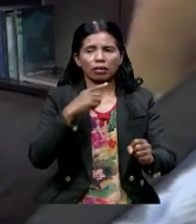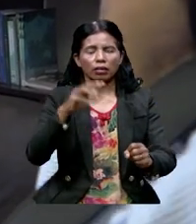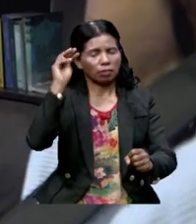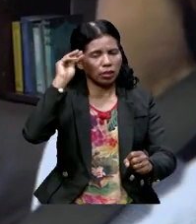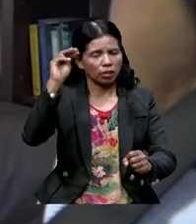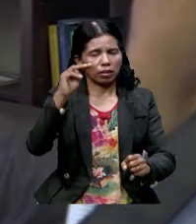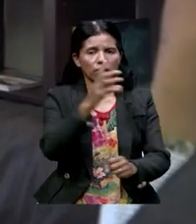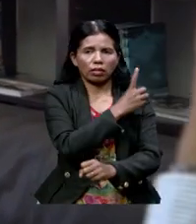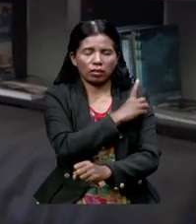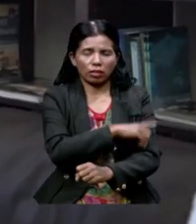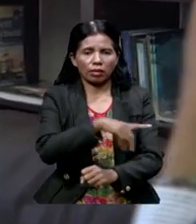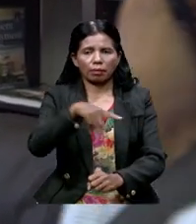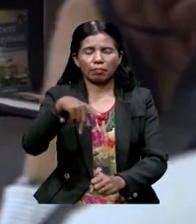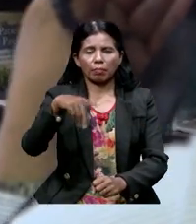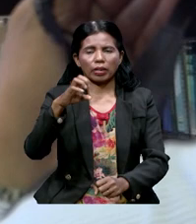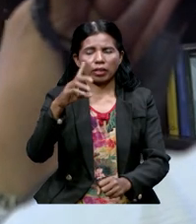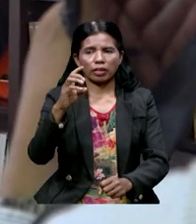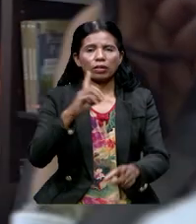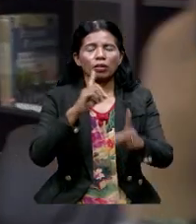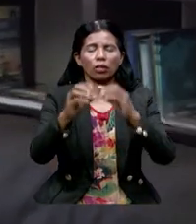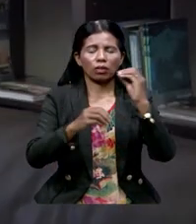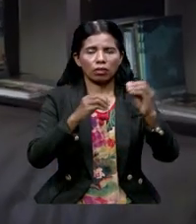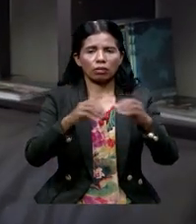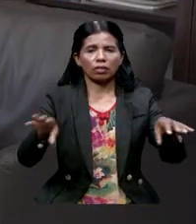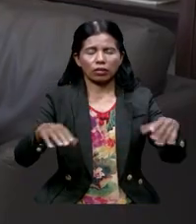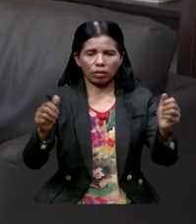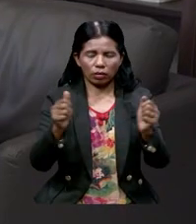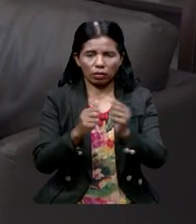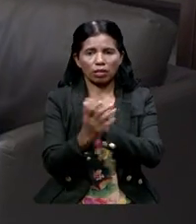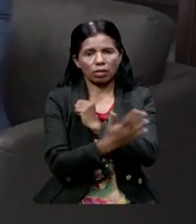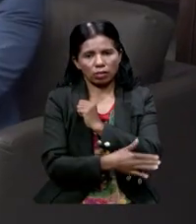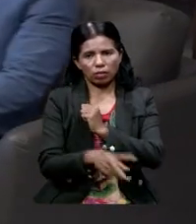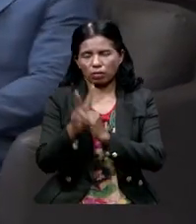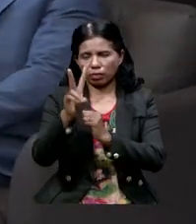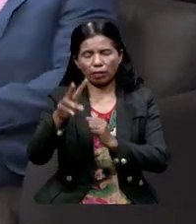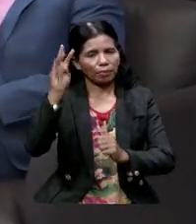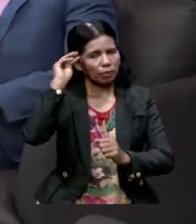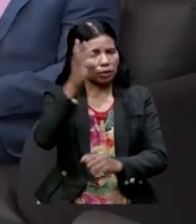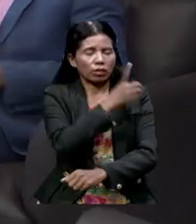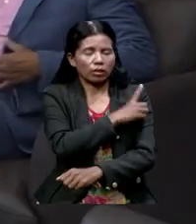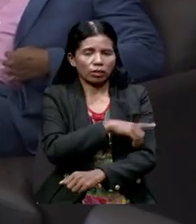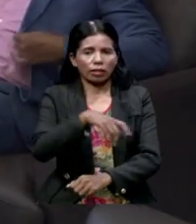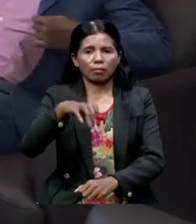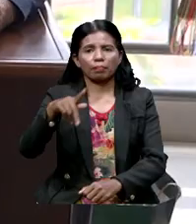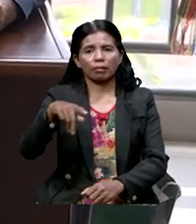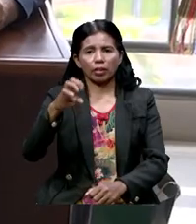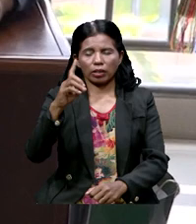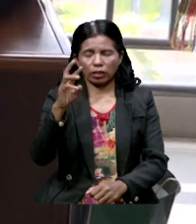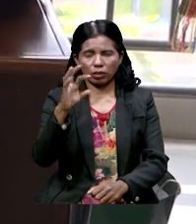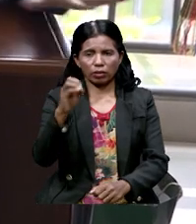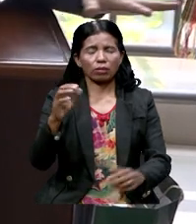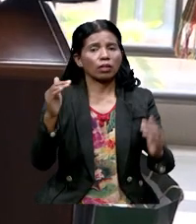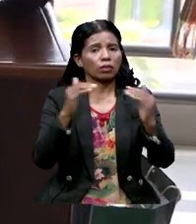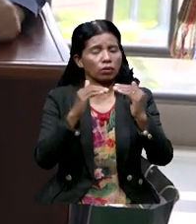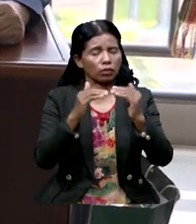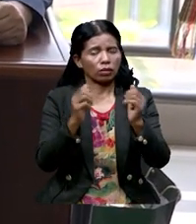Rosário Gomes, Pedro Clamara Fui, onde colia com a nova cooperação entre Nação Rua. Ministro de Defesa Pedro Clamara Fui Kateten e a Surumutu Nena